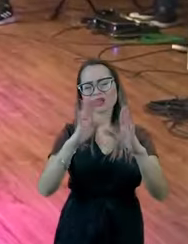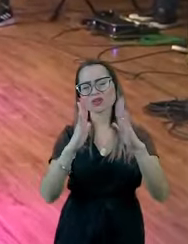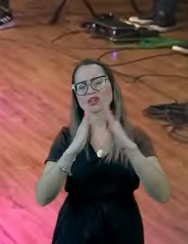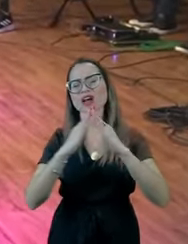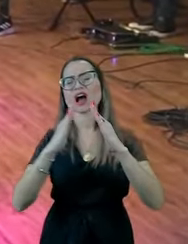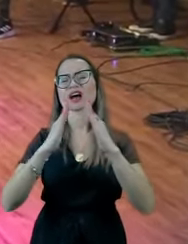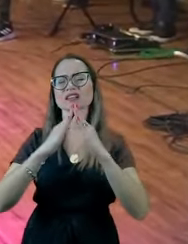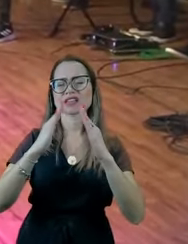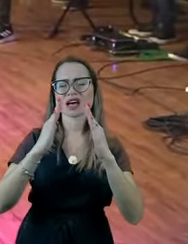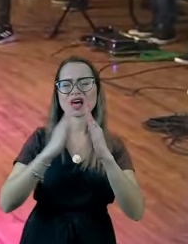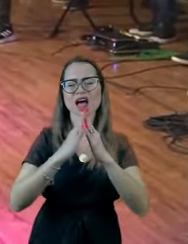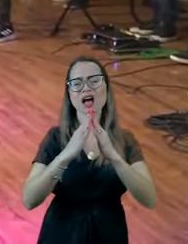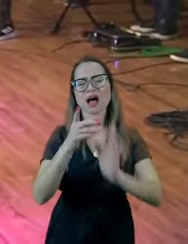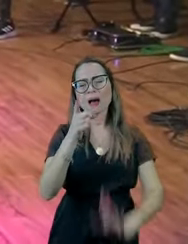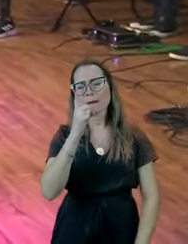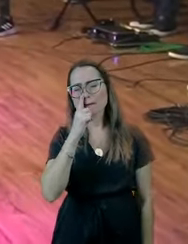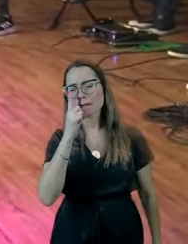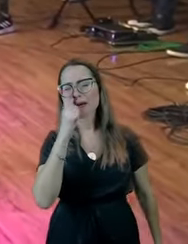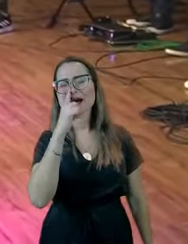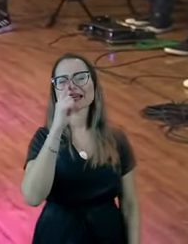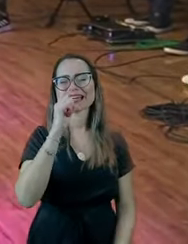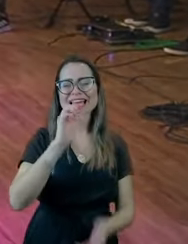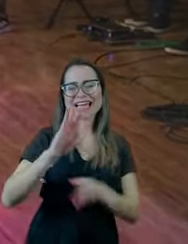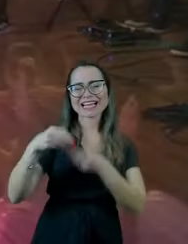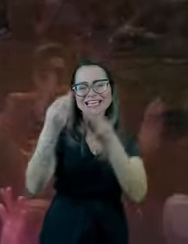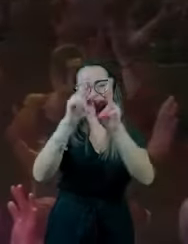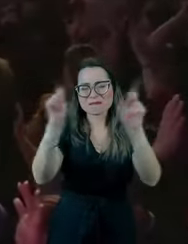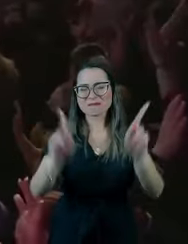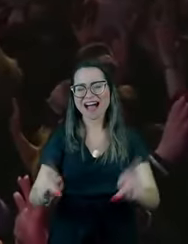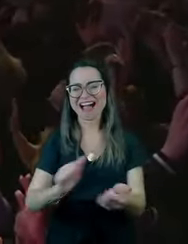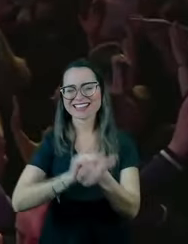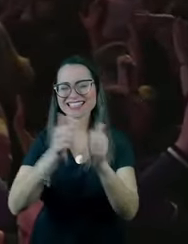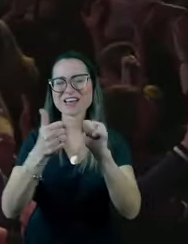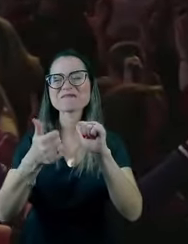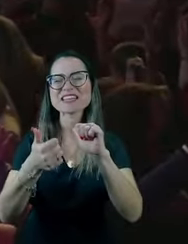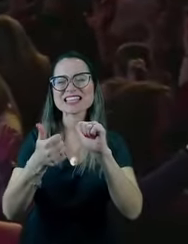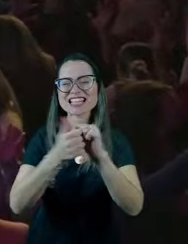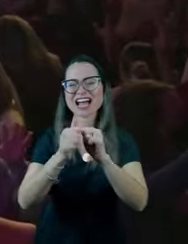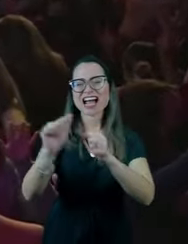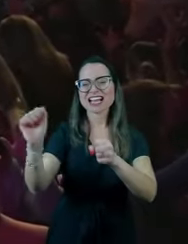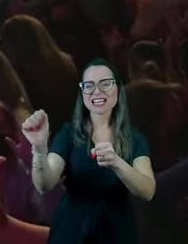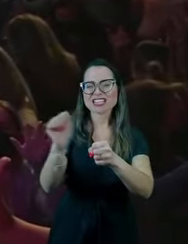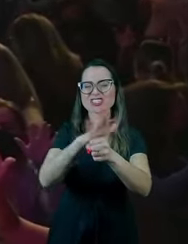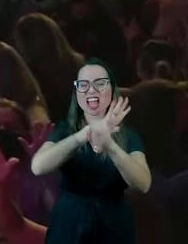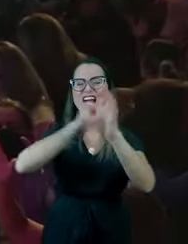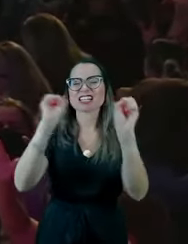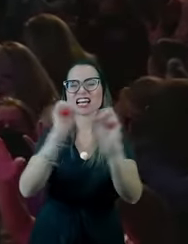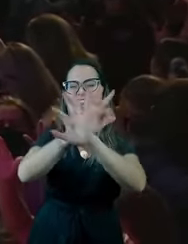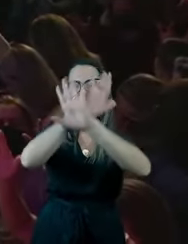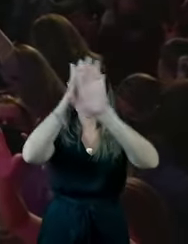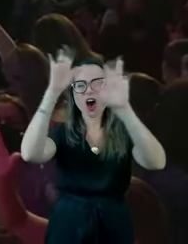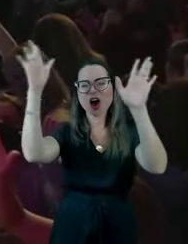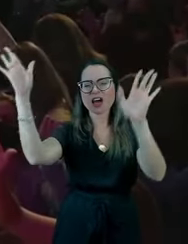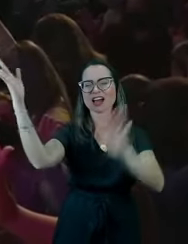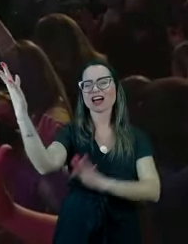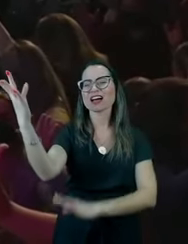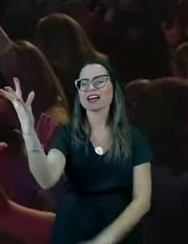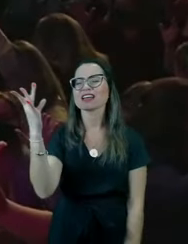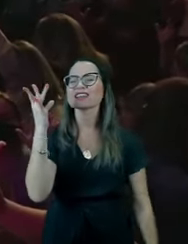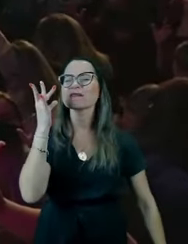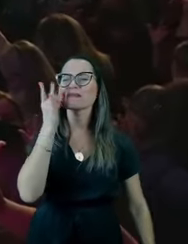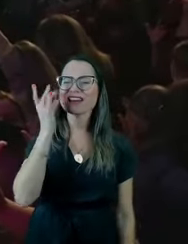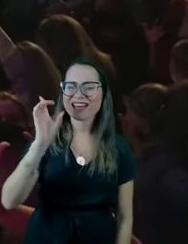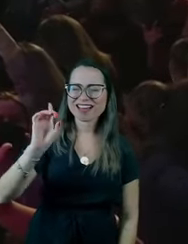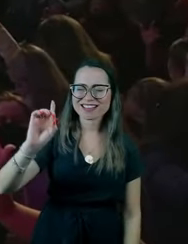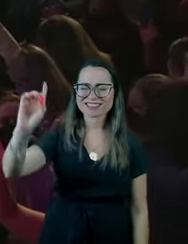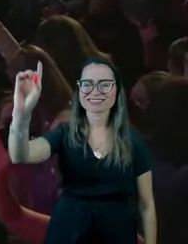paz, mães adaptadoras, mães que são cheias da Tua glória e da Tua presença. As pacificadoras serão chamadas